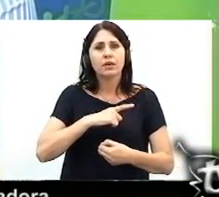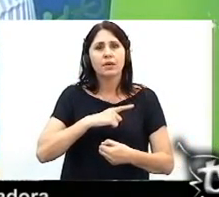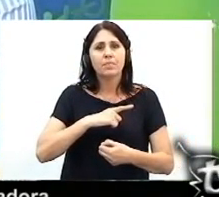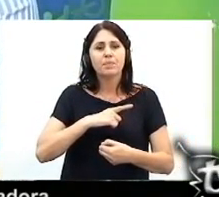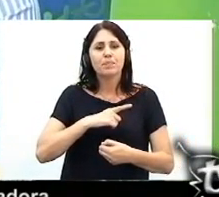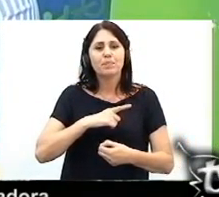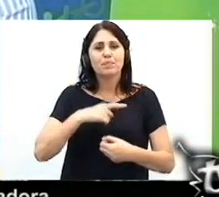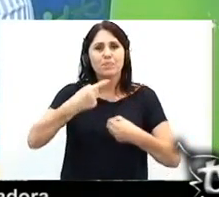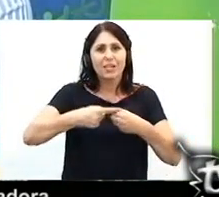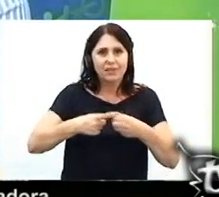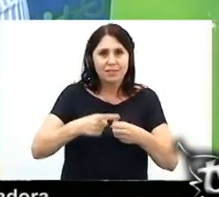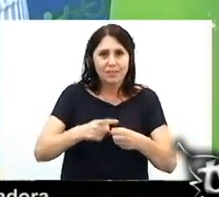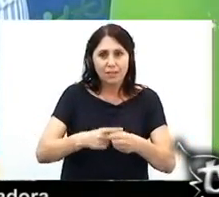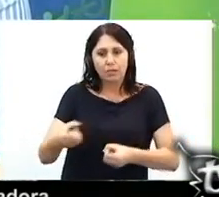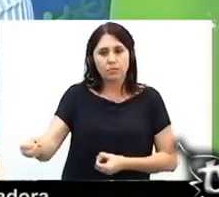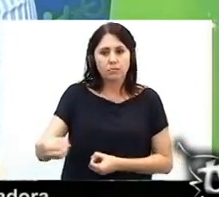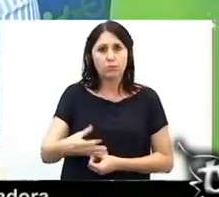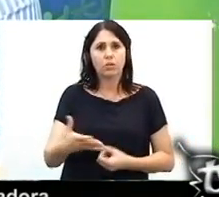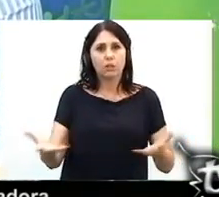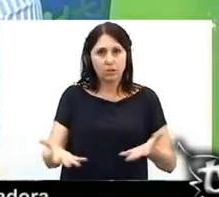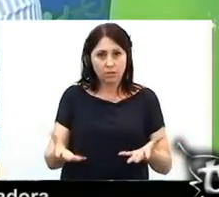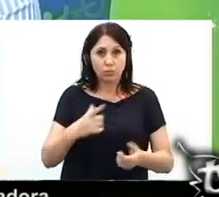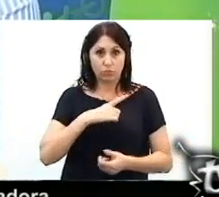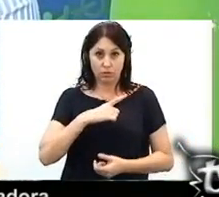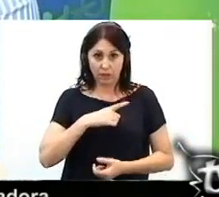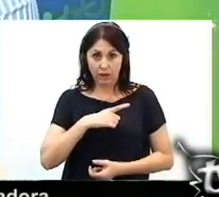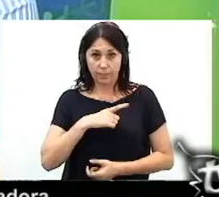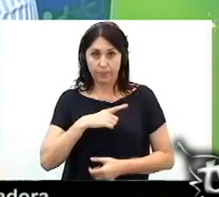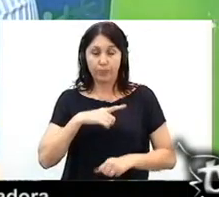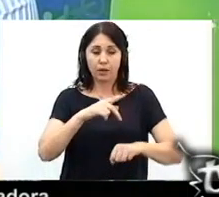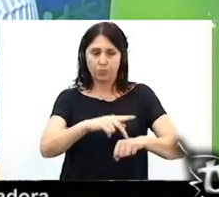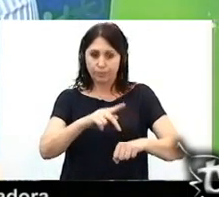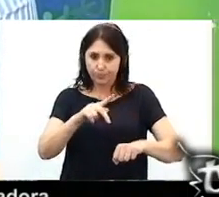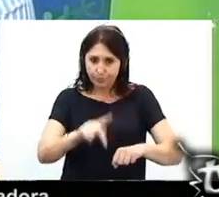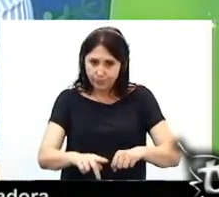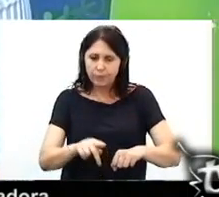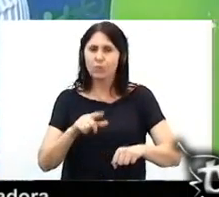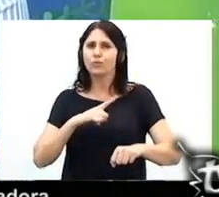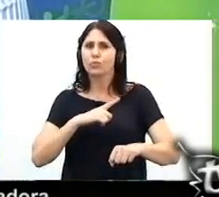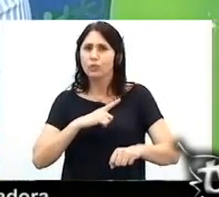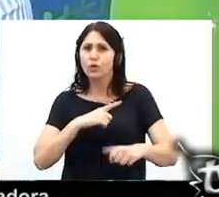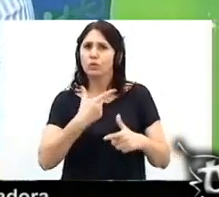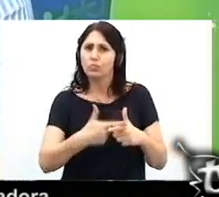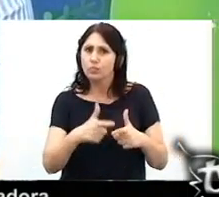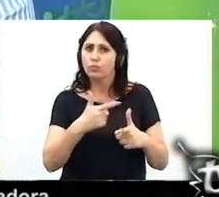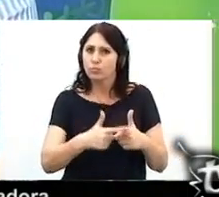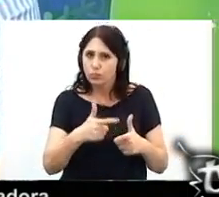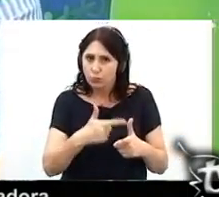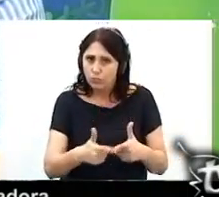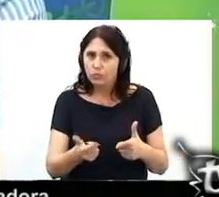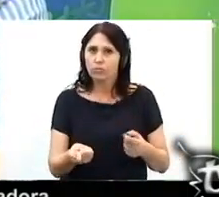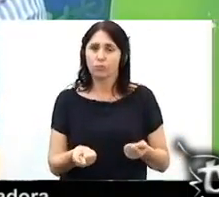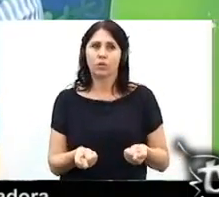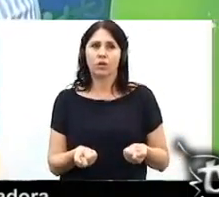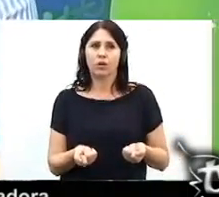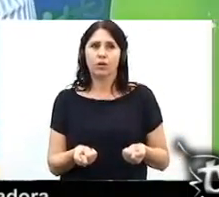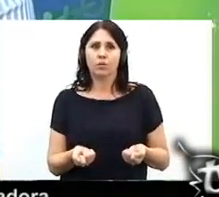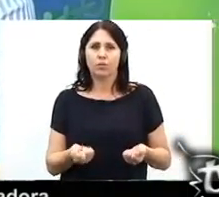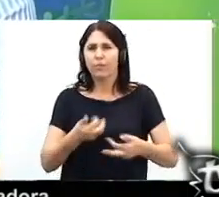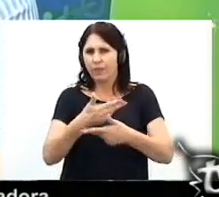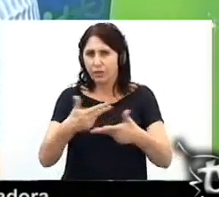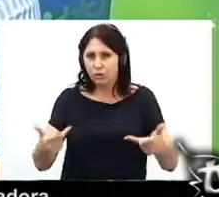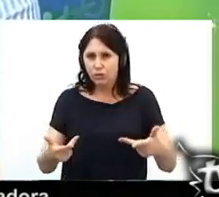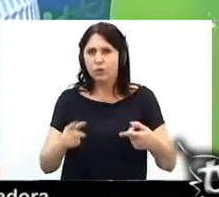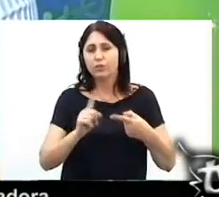Ambas as questões, elas surgem de uma forma de dar algumas respostas a essas dificuldades, ou